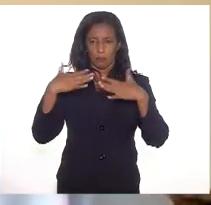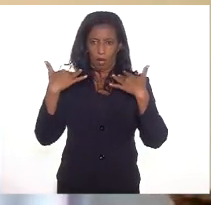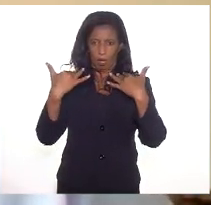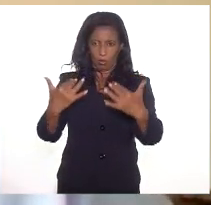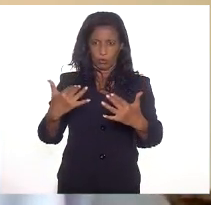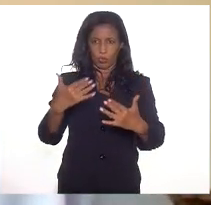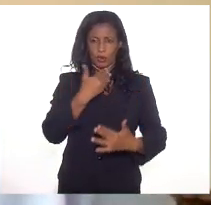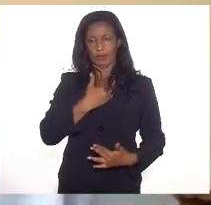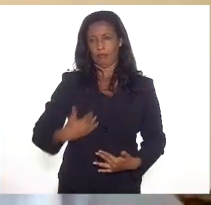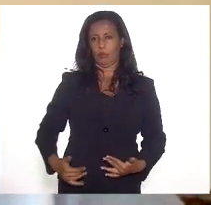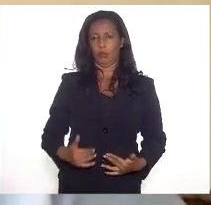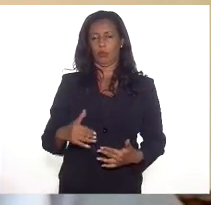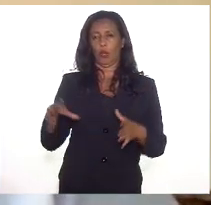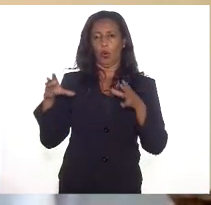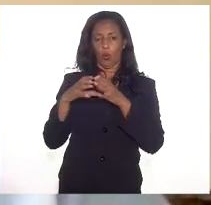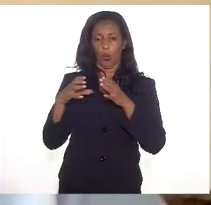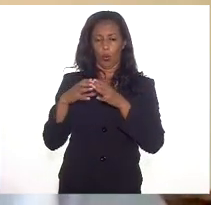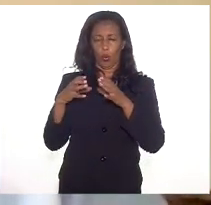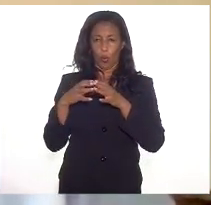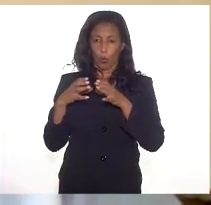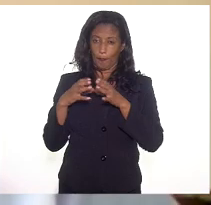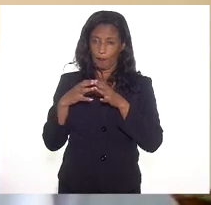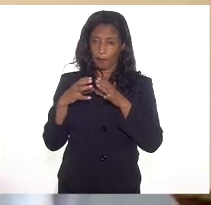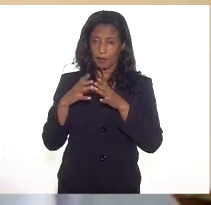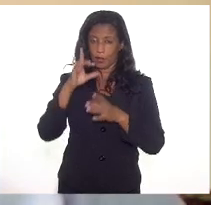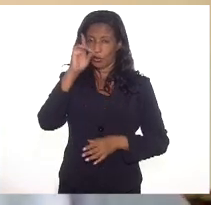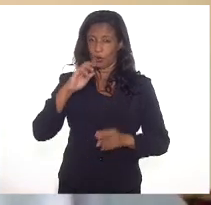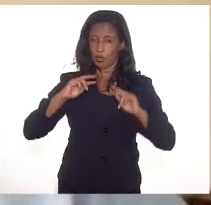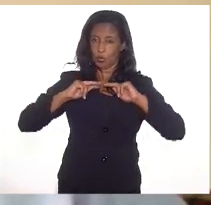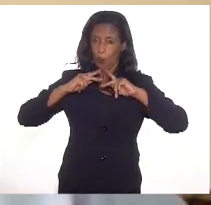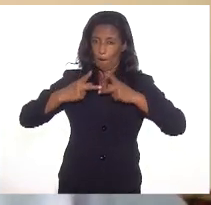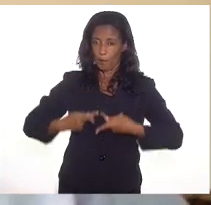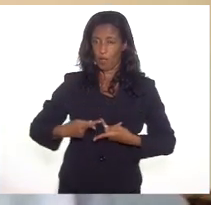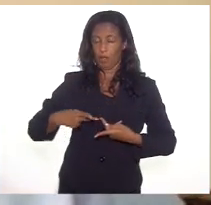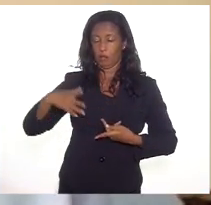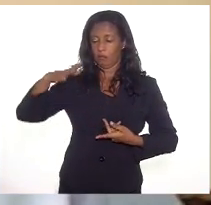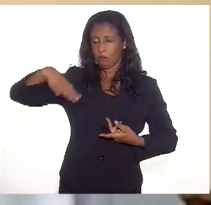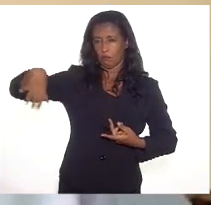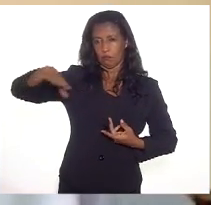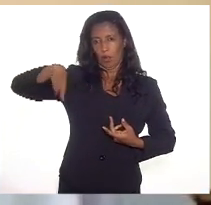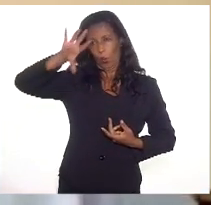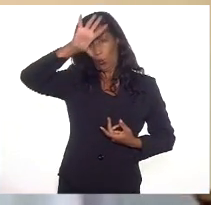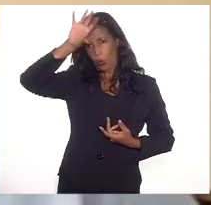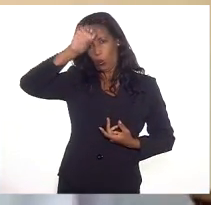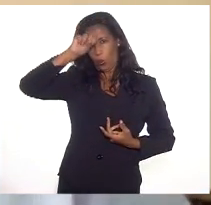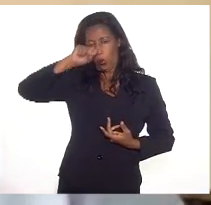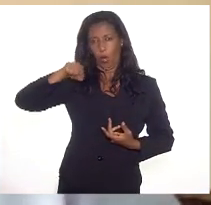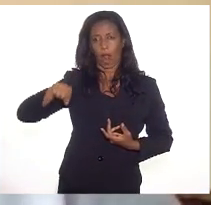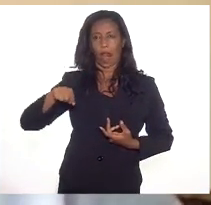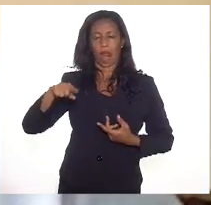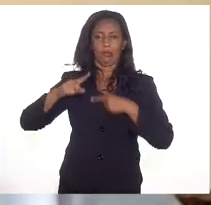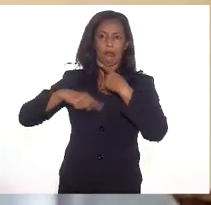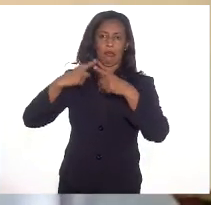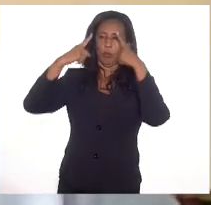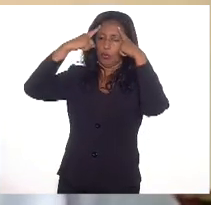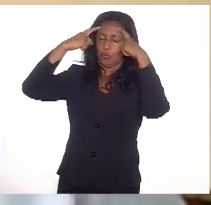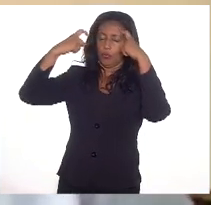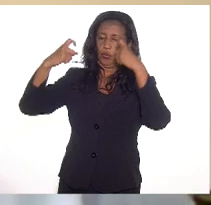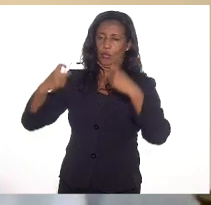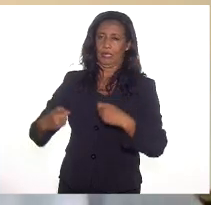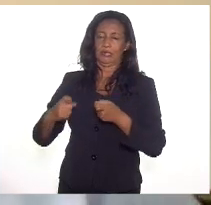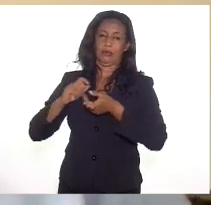Direitos Humanos lá no terreiro de Mãe Beata, justamente após mais um ato de violência, de intolerância